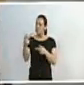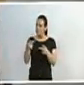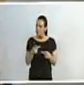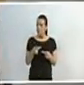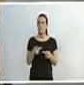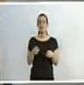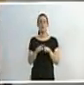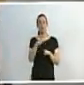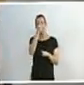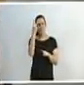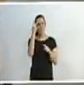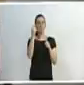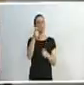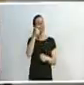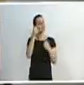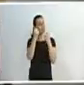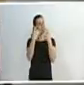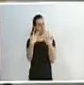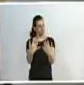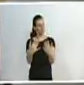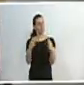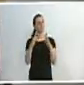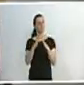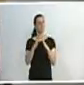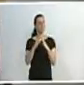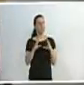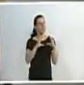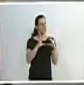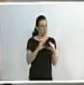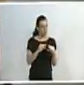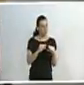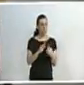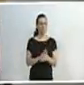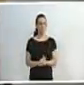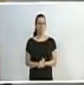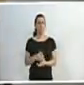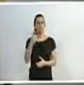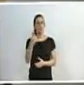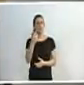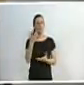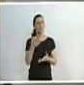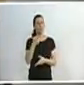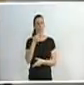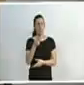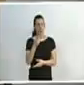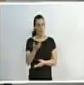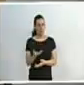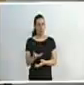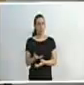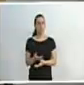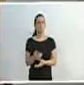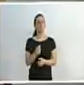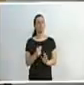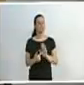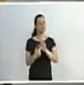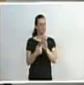aqueles que nos acompanham nas suas casas logo mais à noite. Primeiro quero trazer as fotos